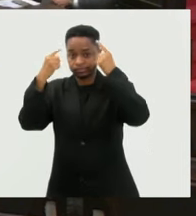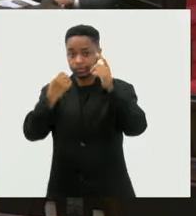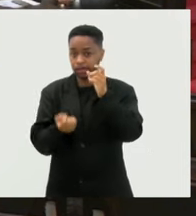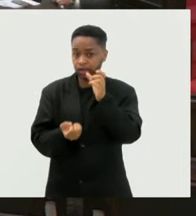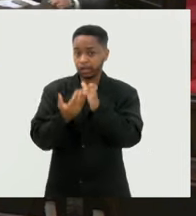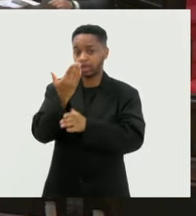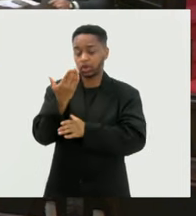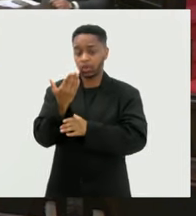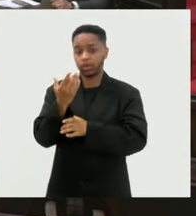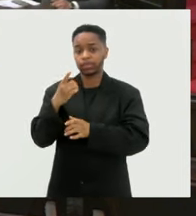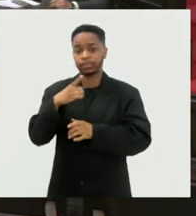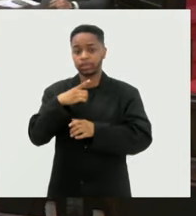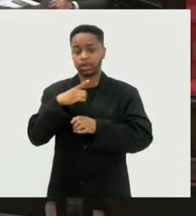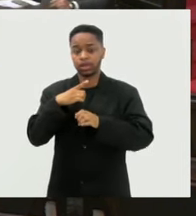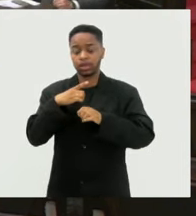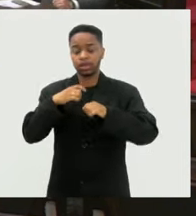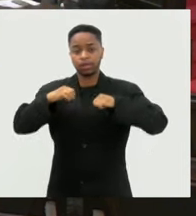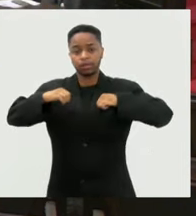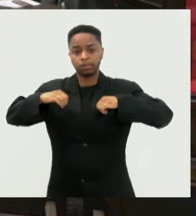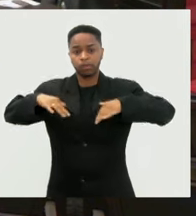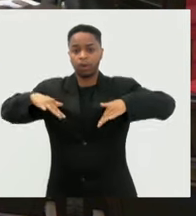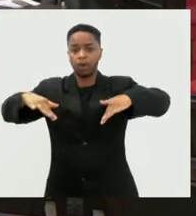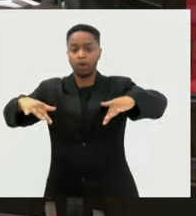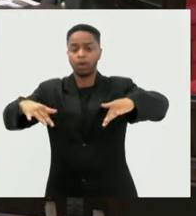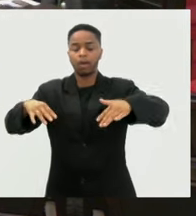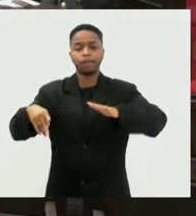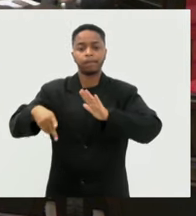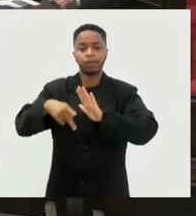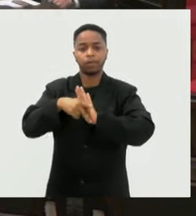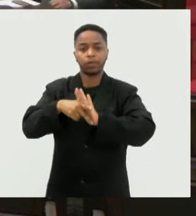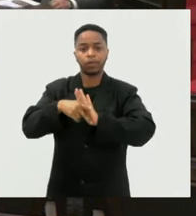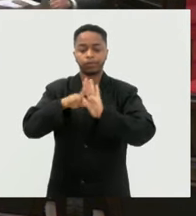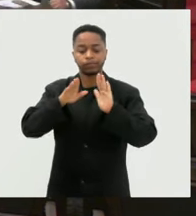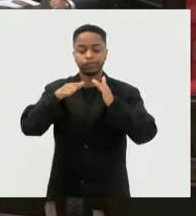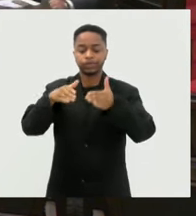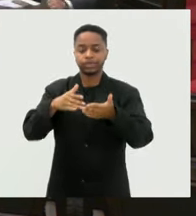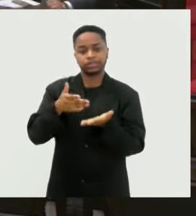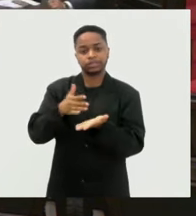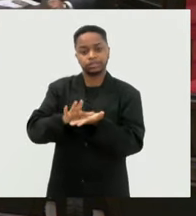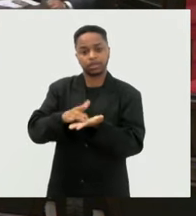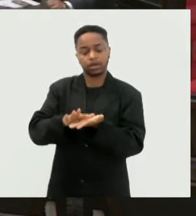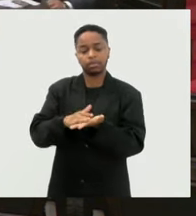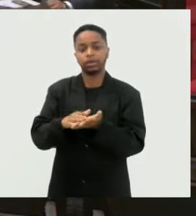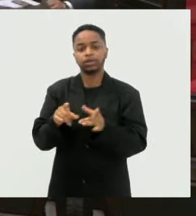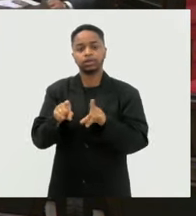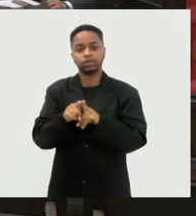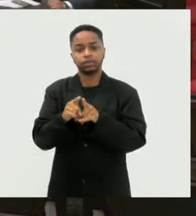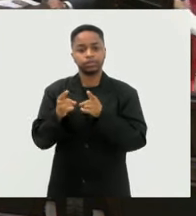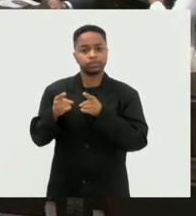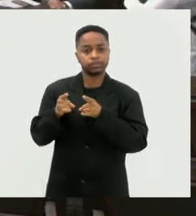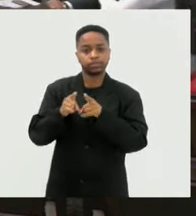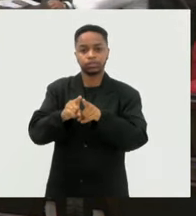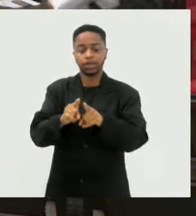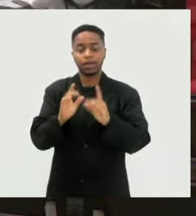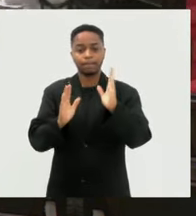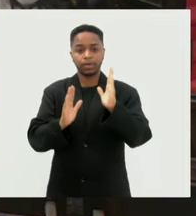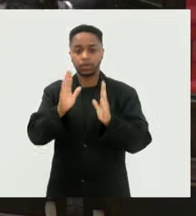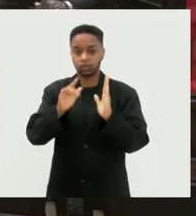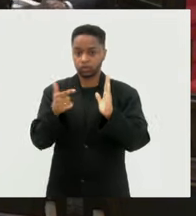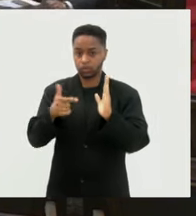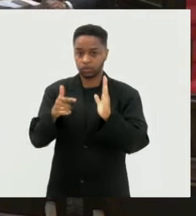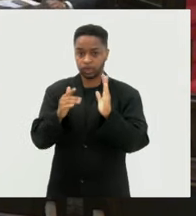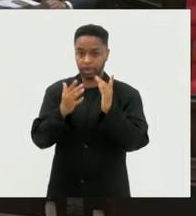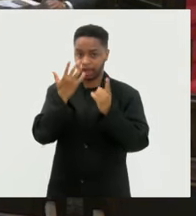uma passarela do samba que, concomitantemente, nos períodos não